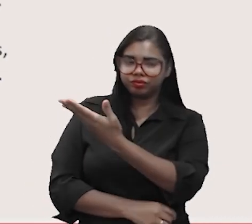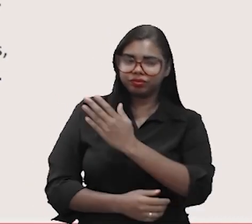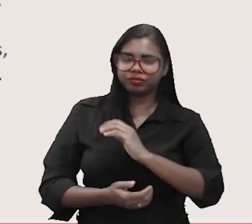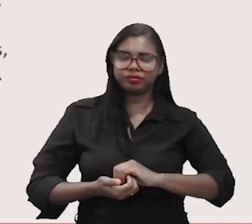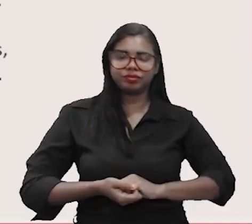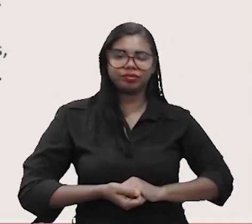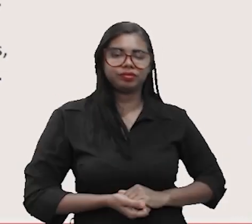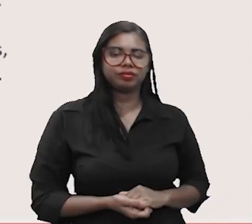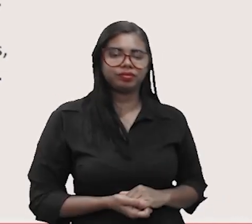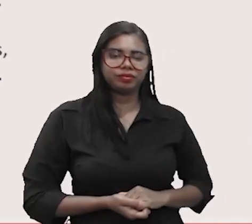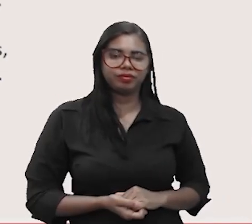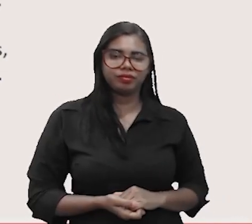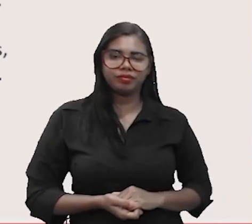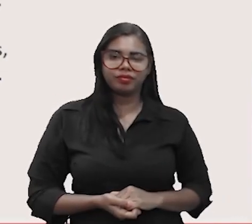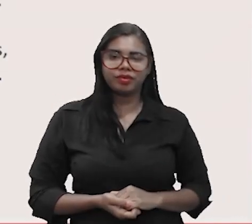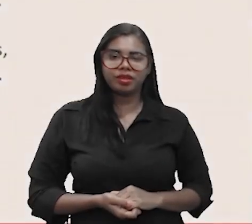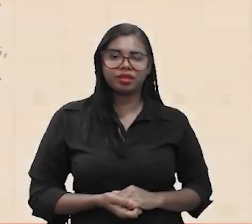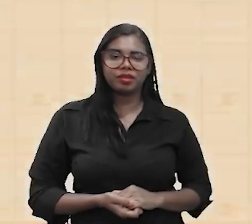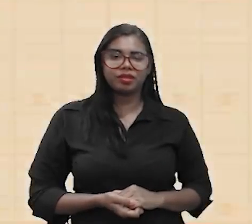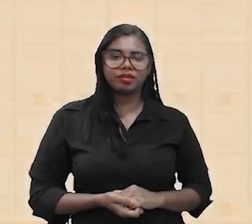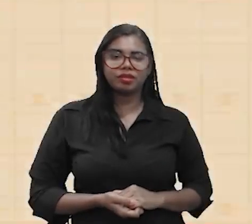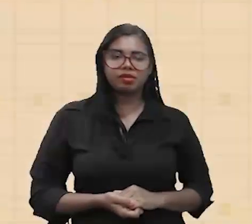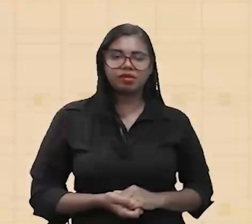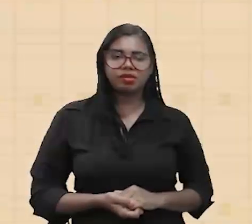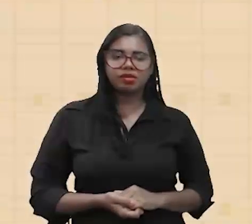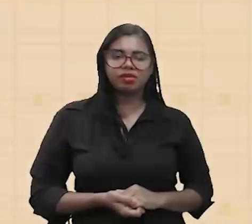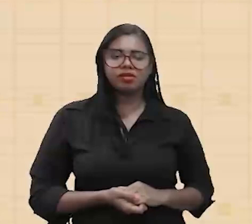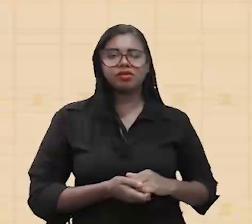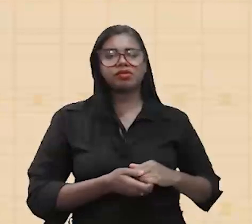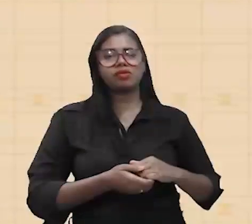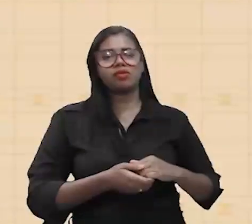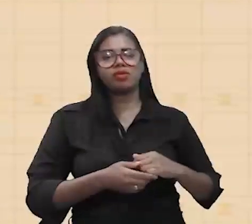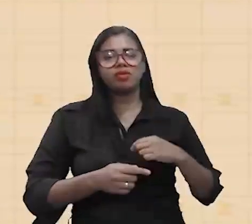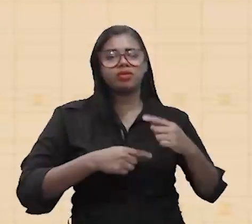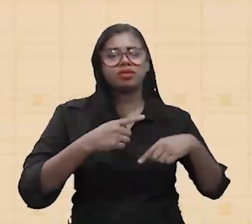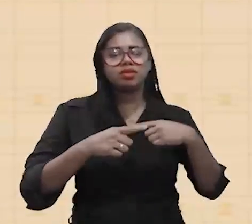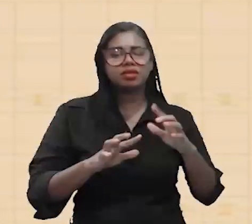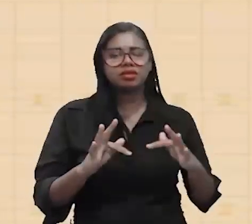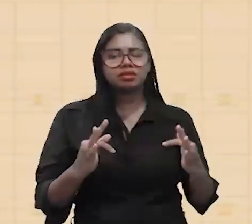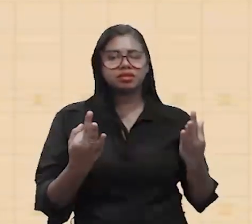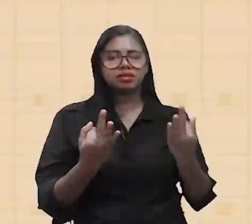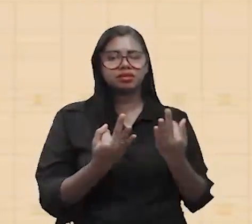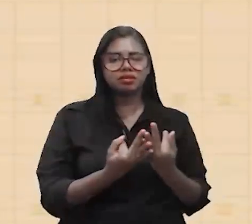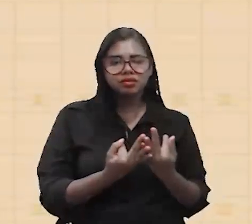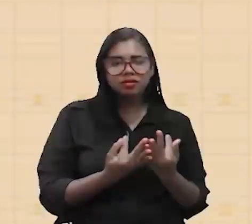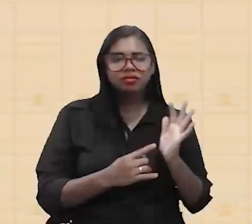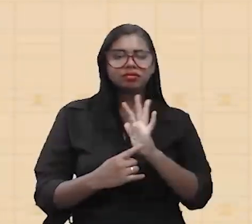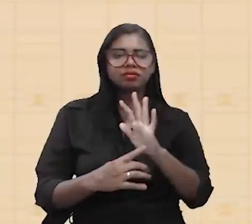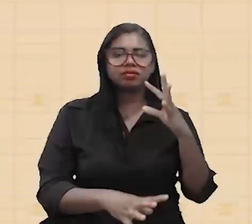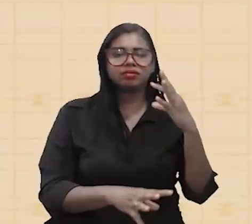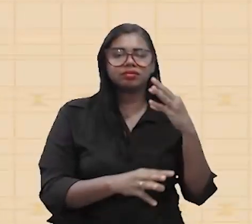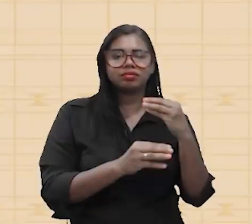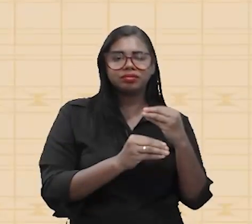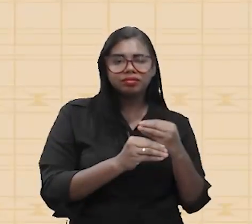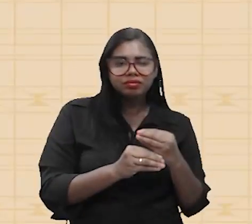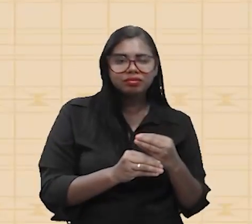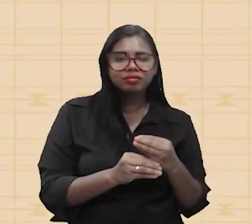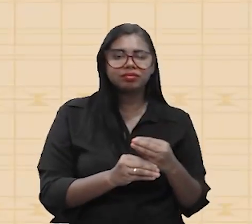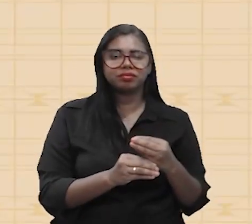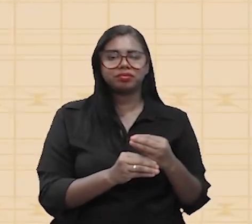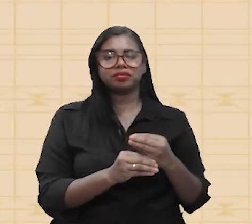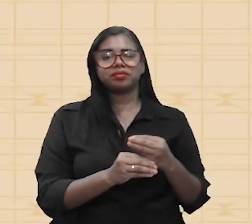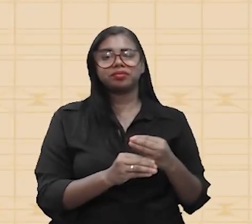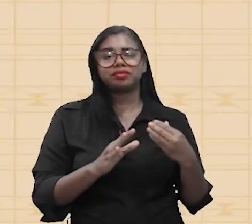ele conseguiu. Ele vem de uma geração que teve a lei do ventre livre, teve a primeira sexagenária, depois a lei do ventre livre, até